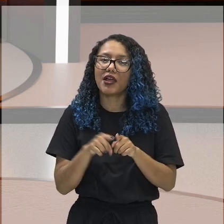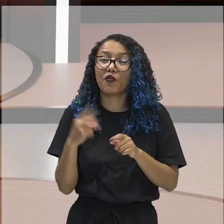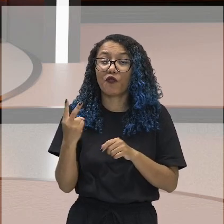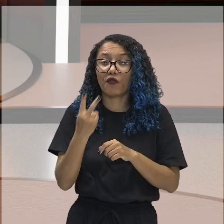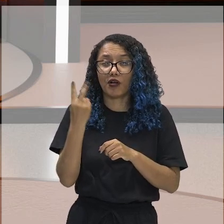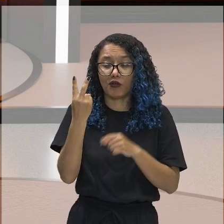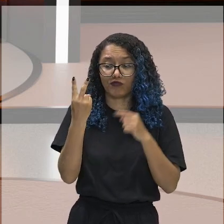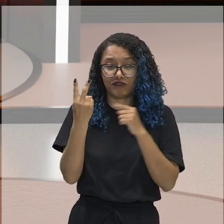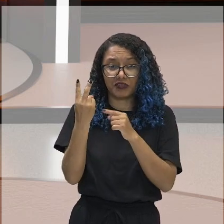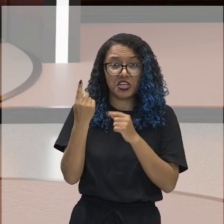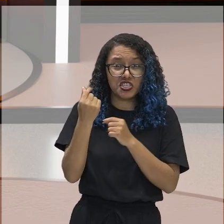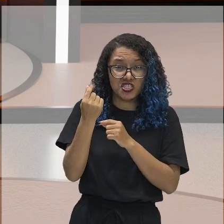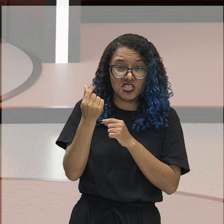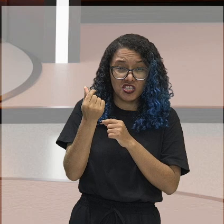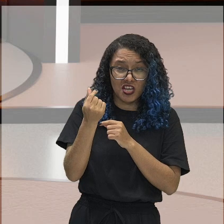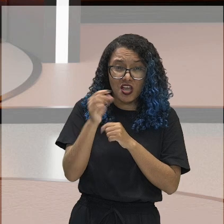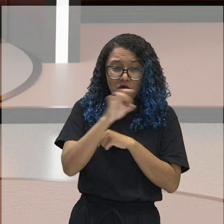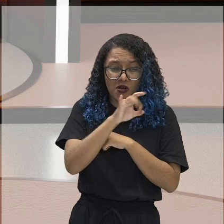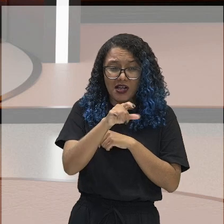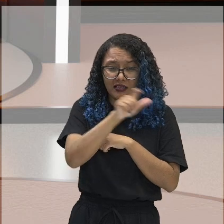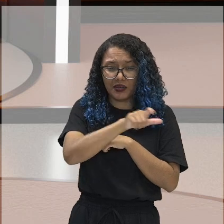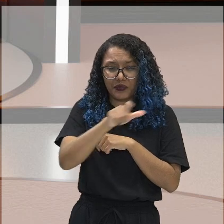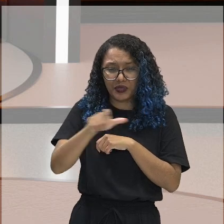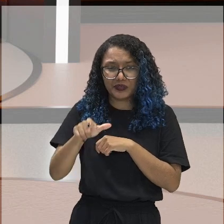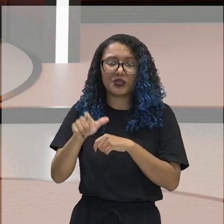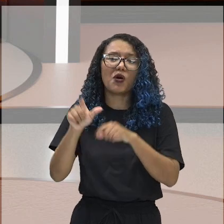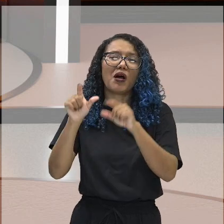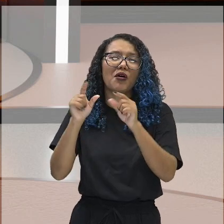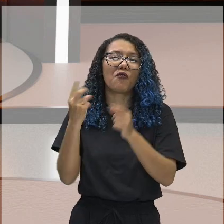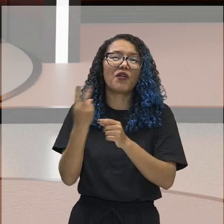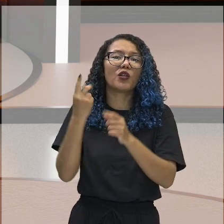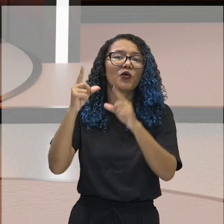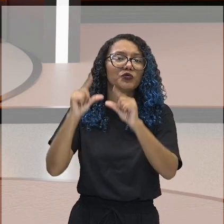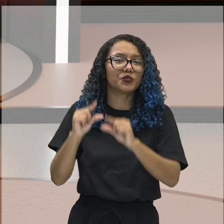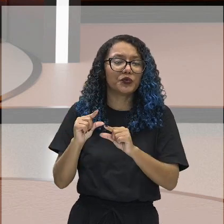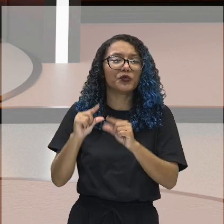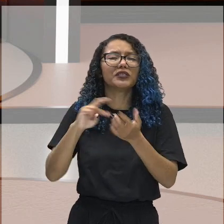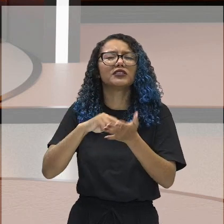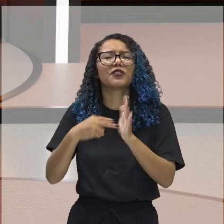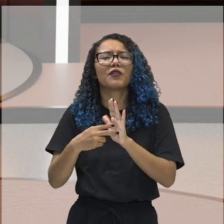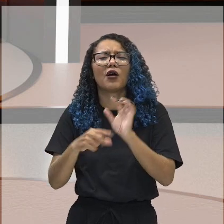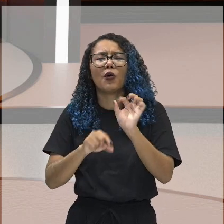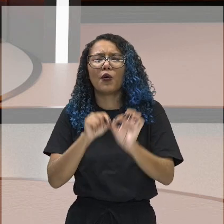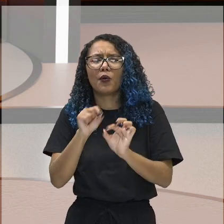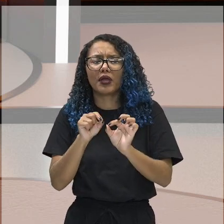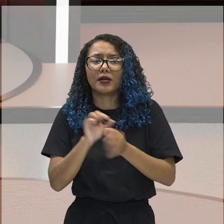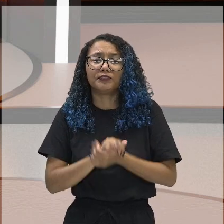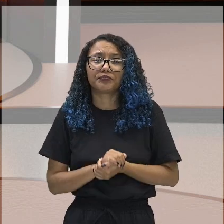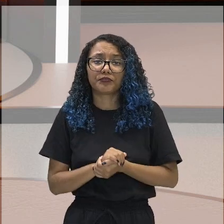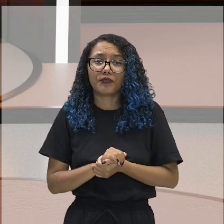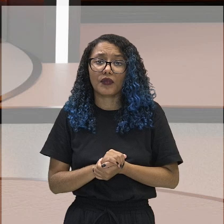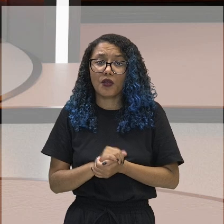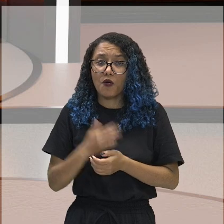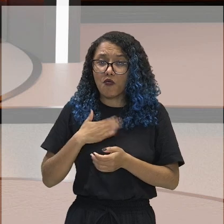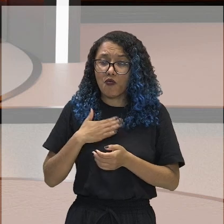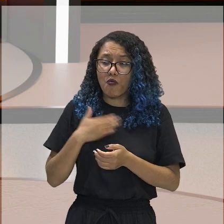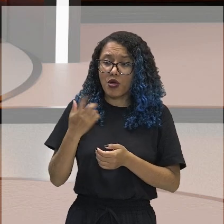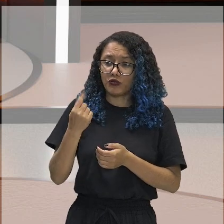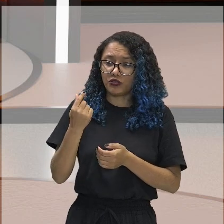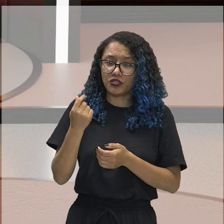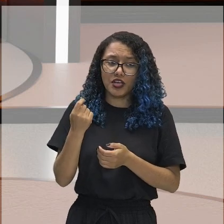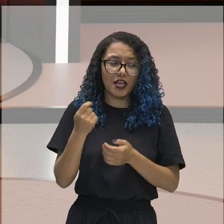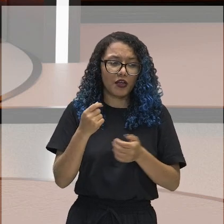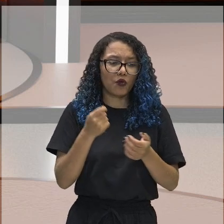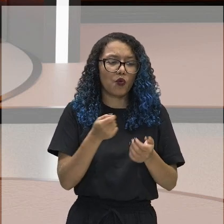dinheiro que cada um possuía diminuiu. Isso significa que o meu poder aquisitivo, ele já não dá para me comprar